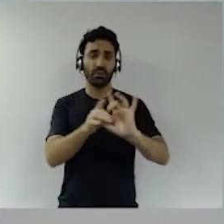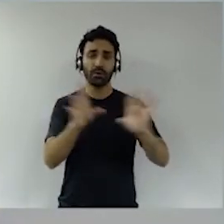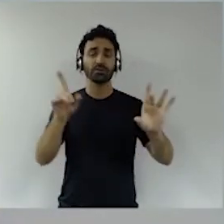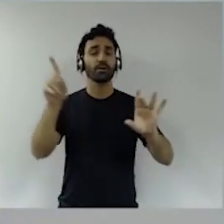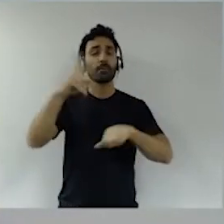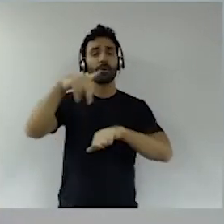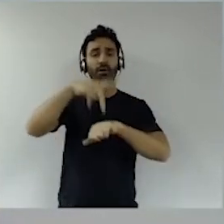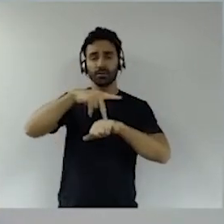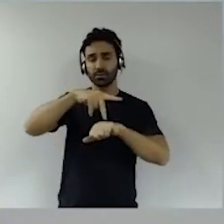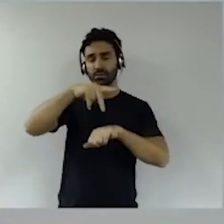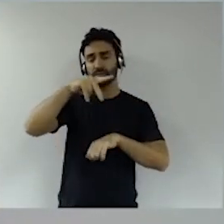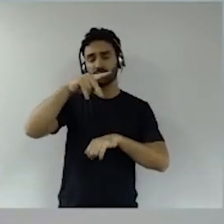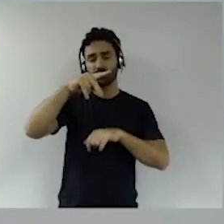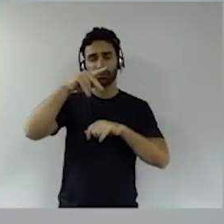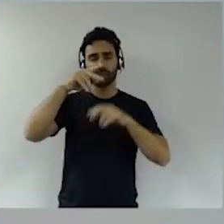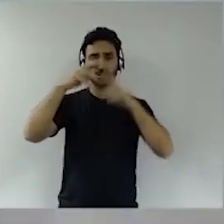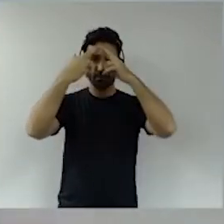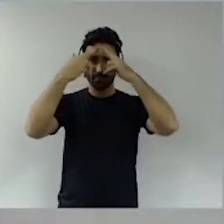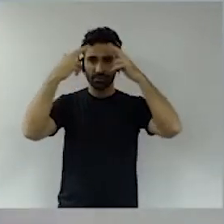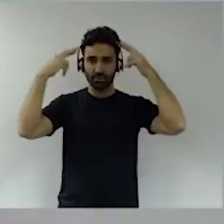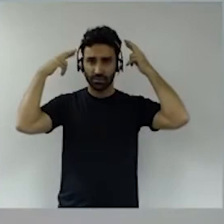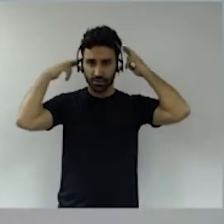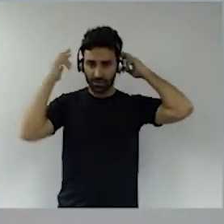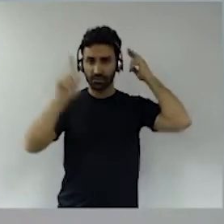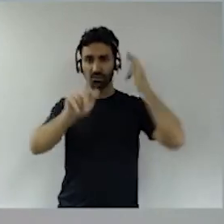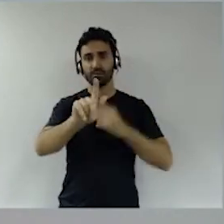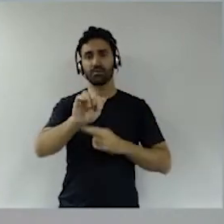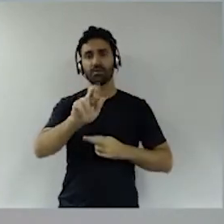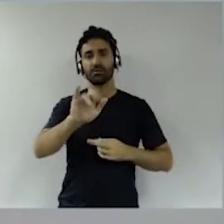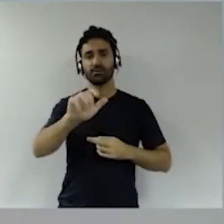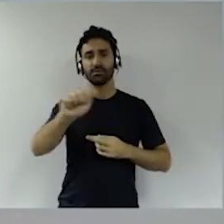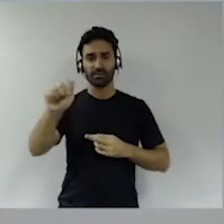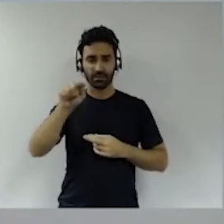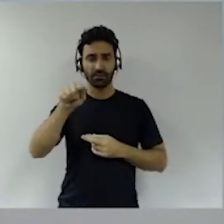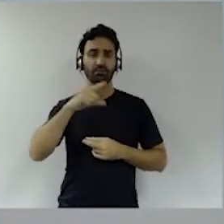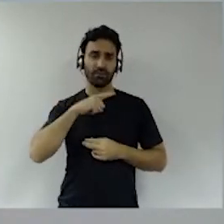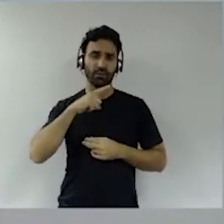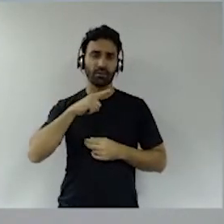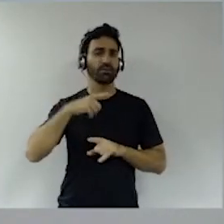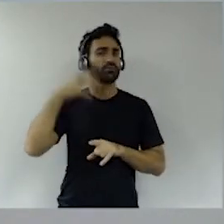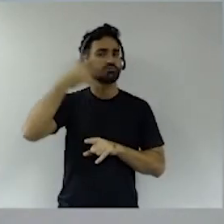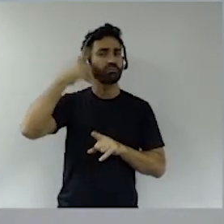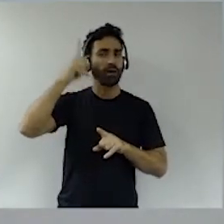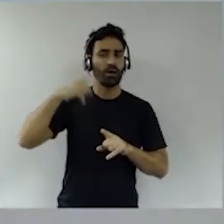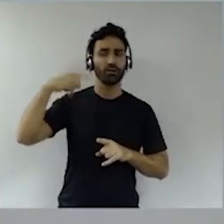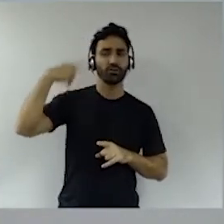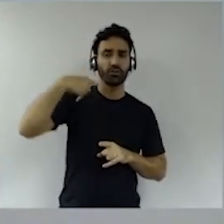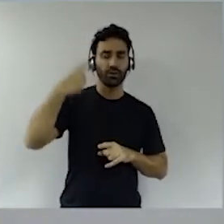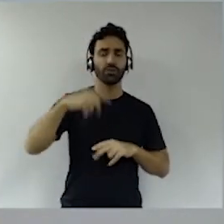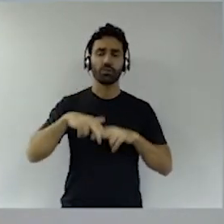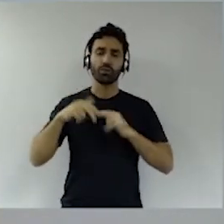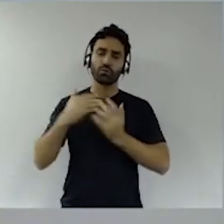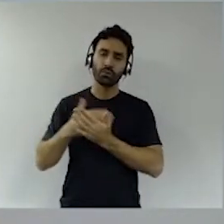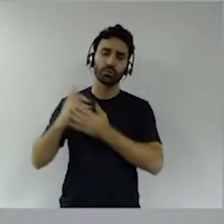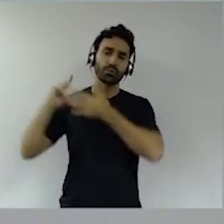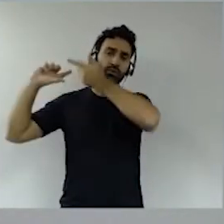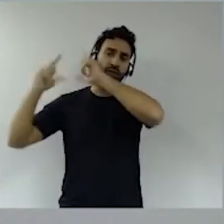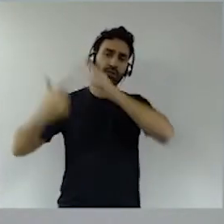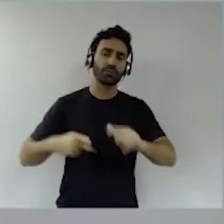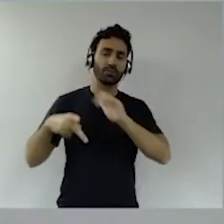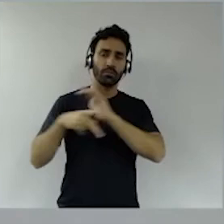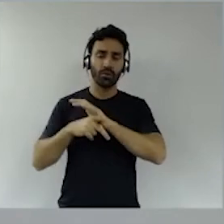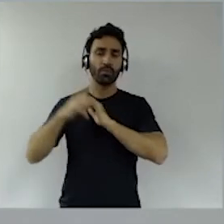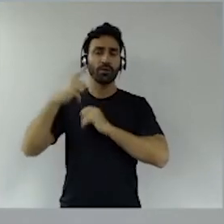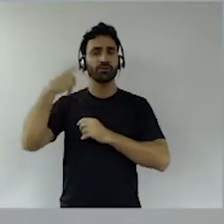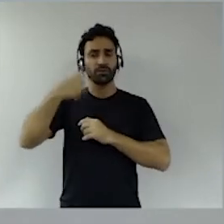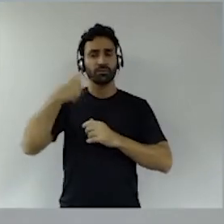Grécia Antiga, onde os grandes oradores eram considerados advogados, e ali surgiu a tradição da advocacia, a